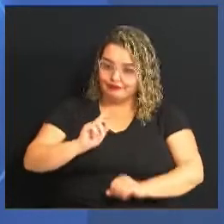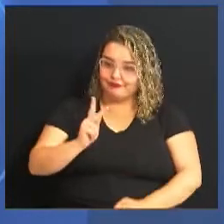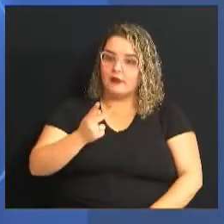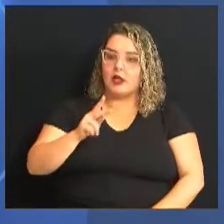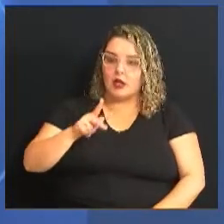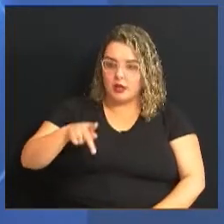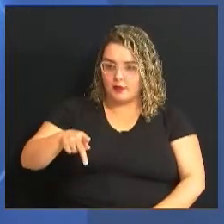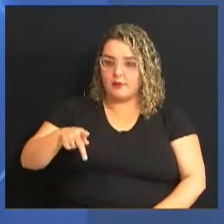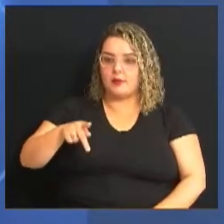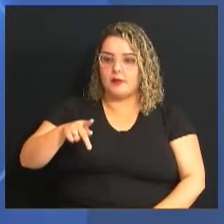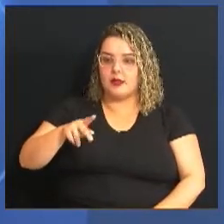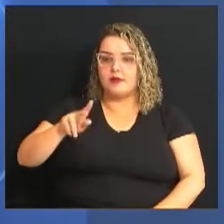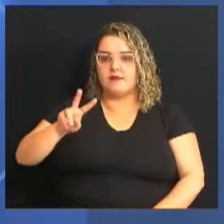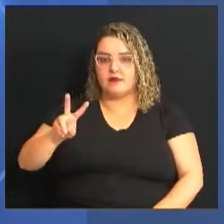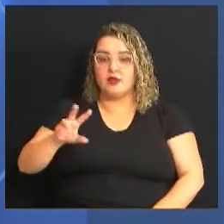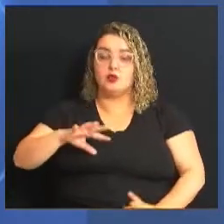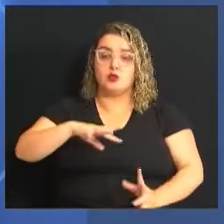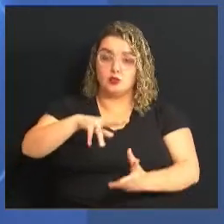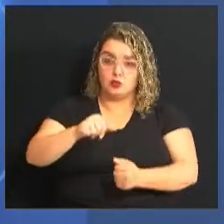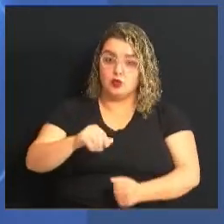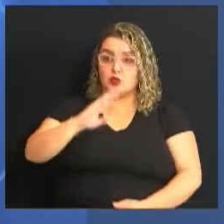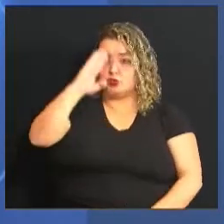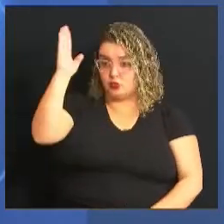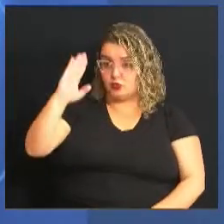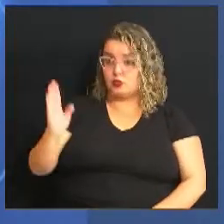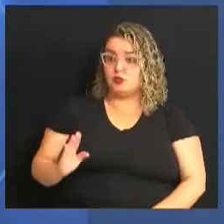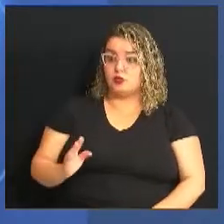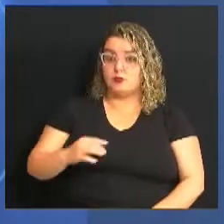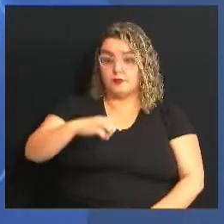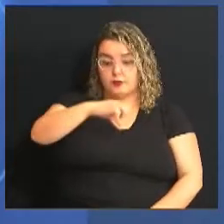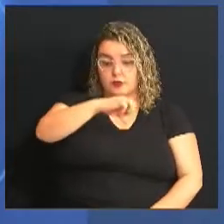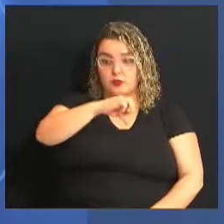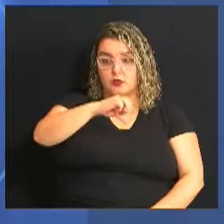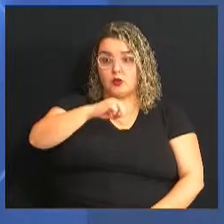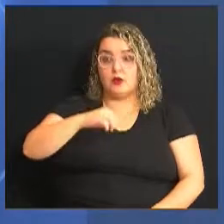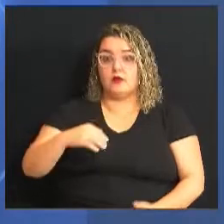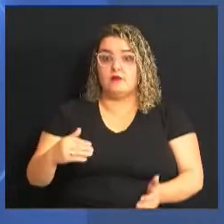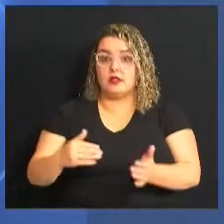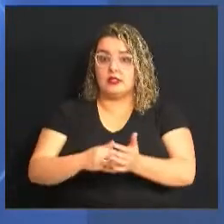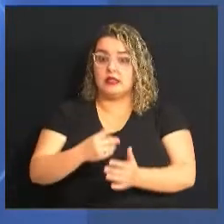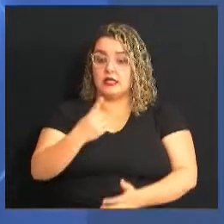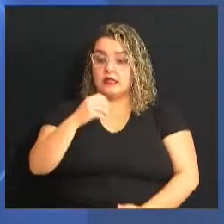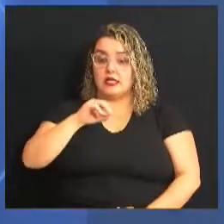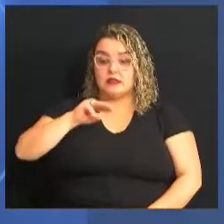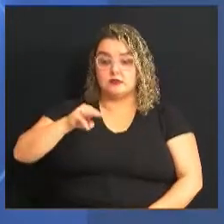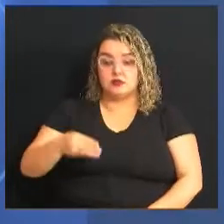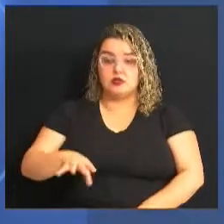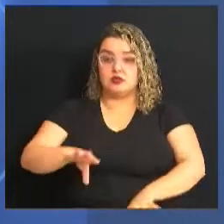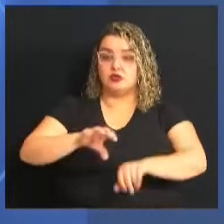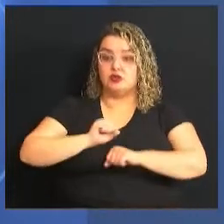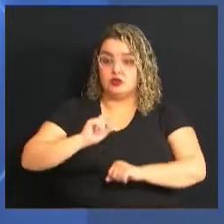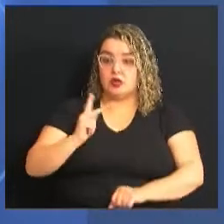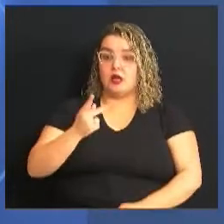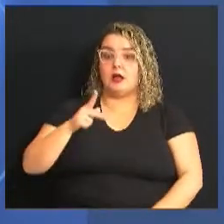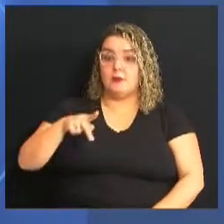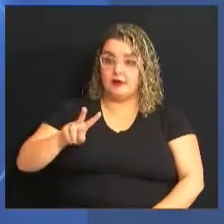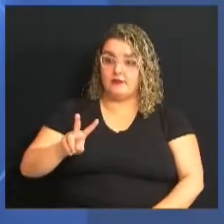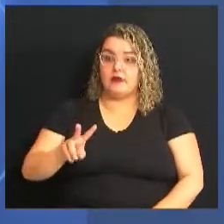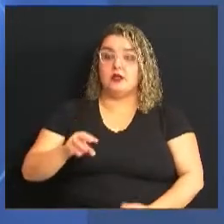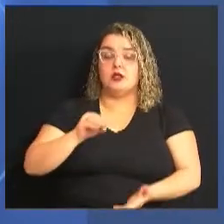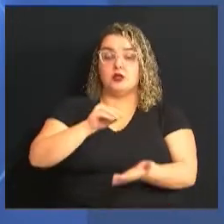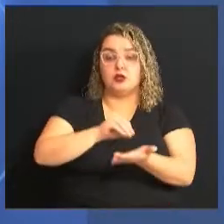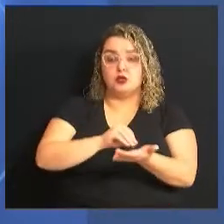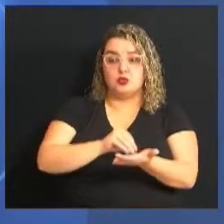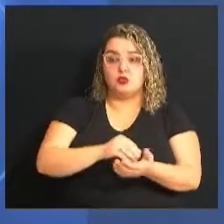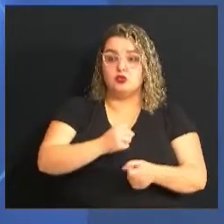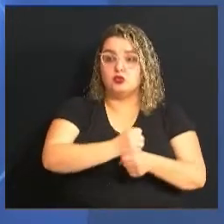no mundo. No Brasil, essa estimativa é entre 9 e 10 milhões de infectados e no último ano, 700